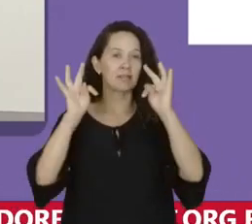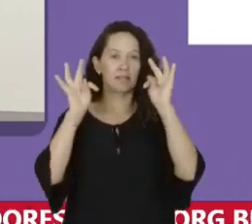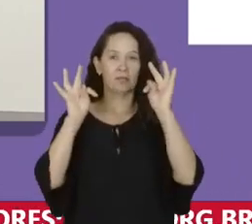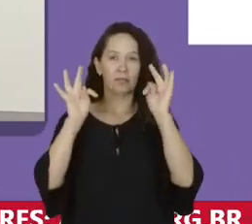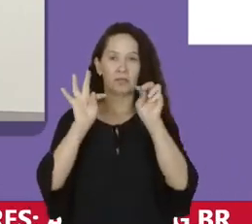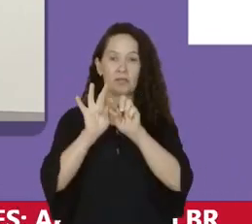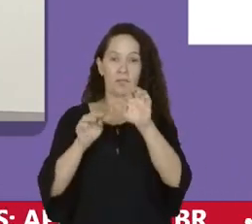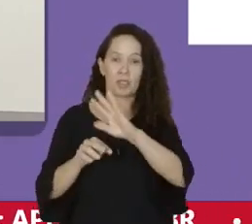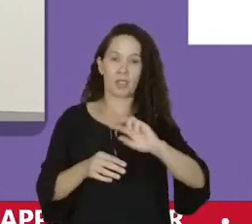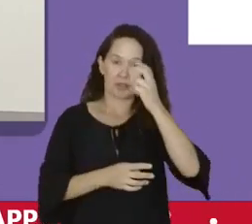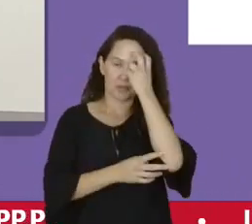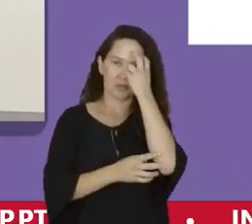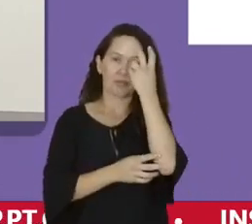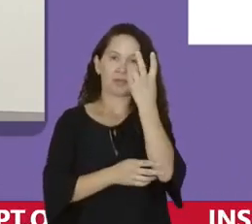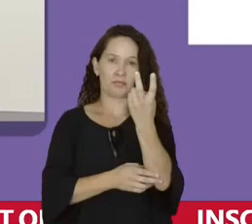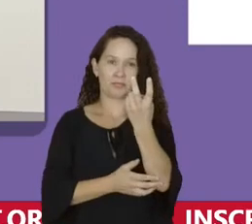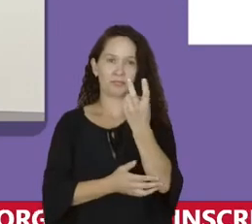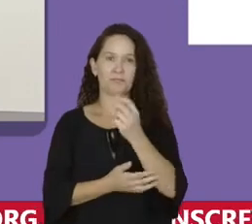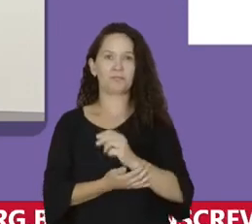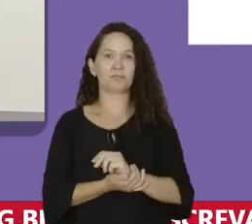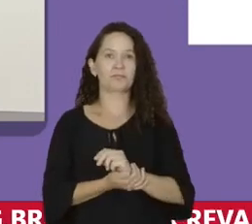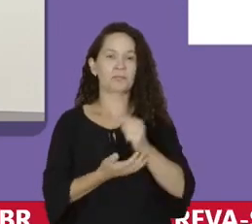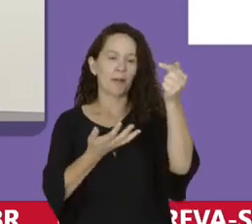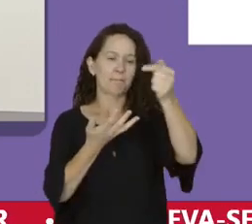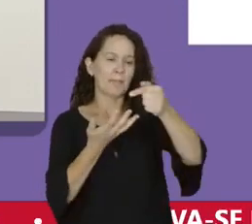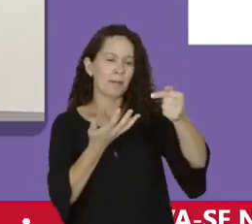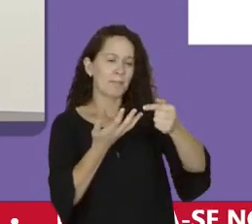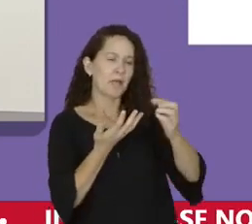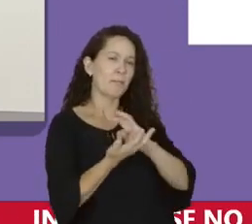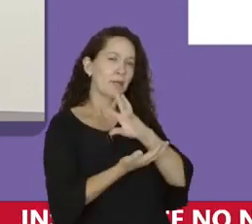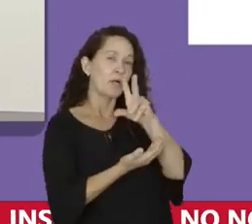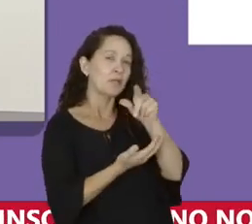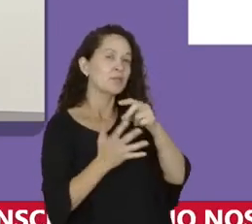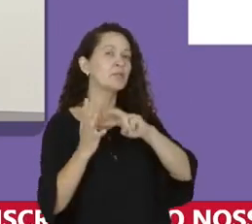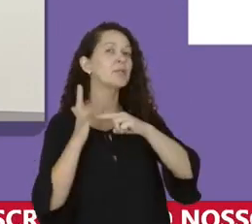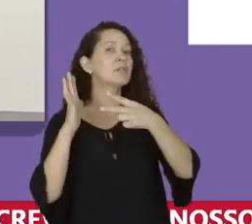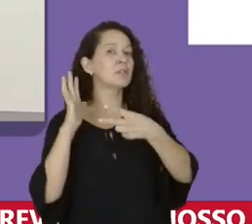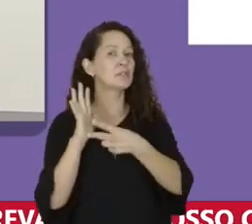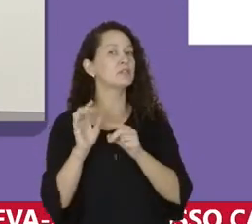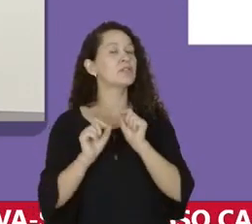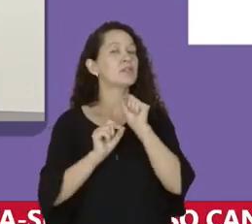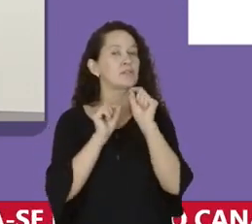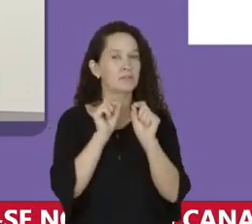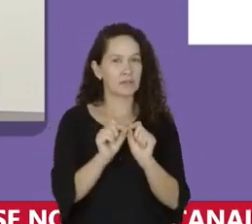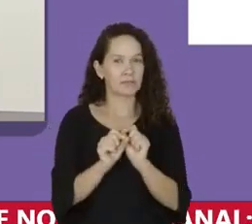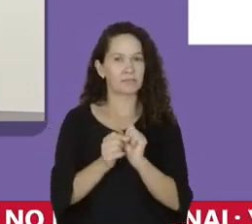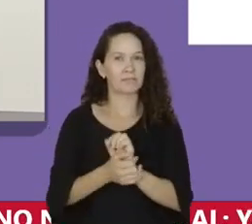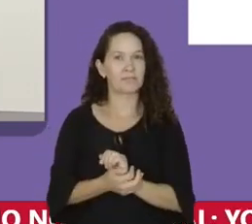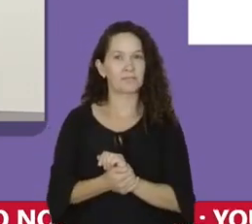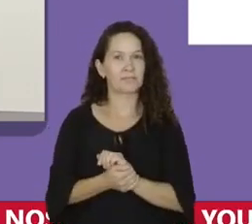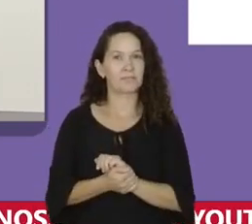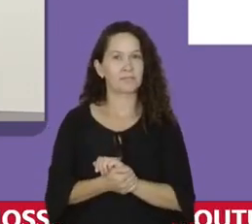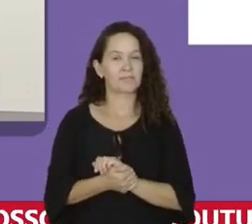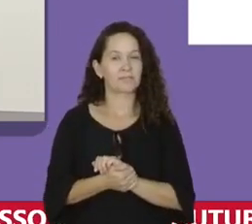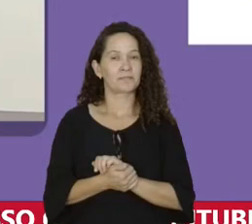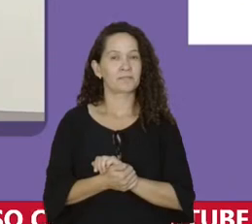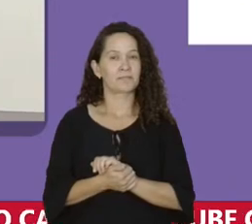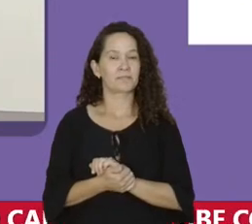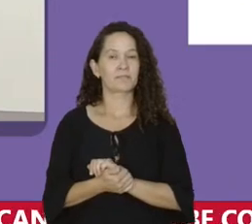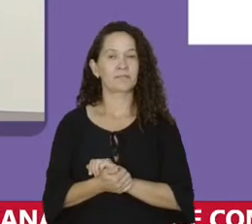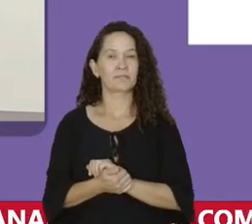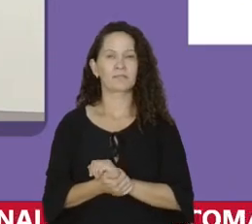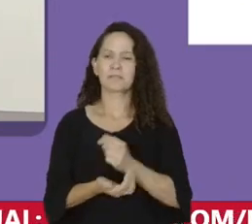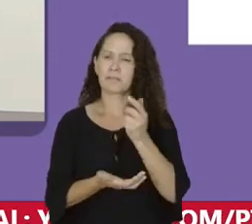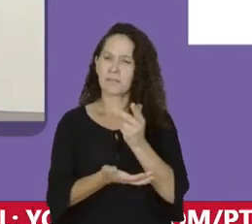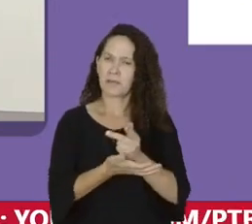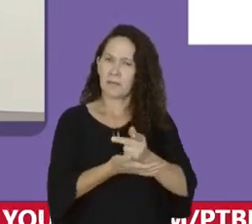tecnológica, da dimensão cultural. Estas dimensões significavam o quê? Que